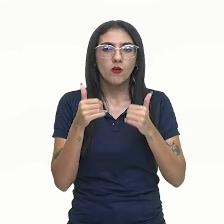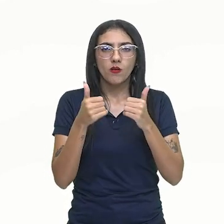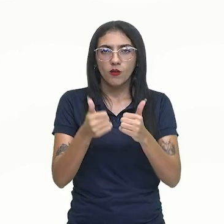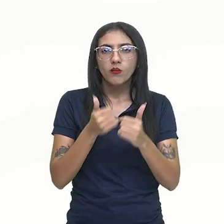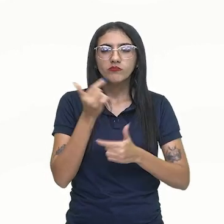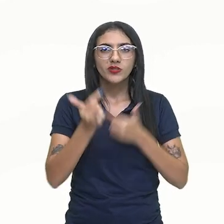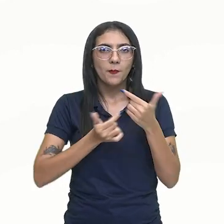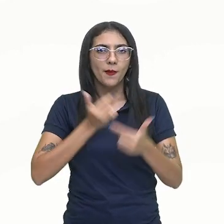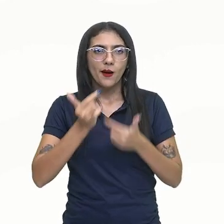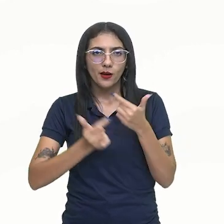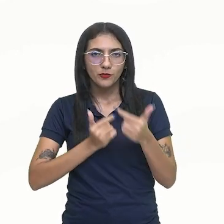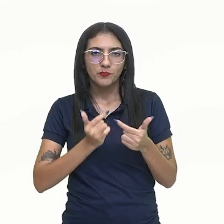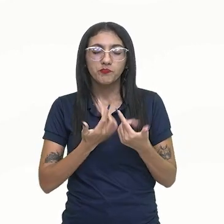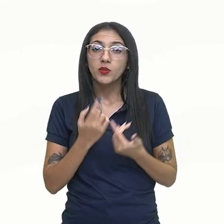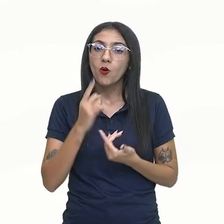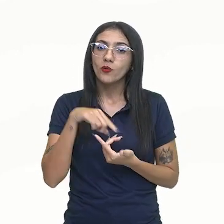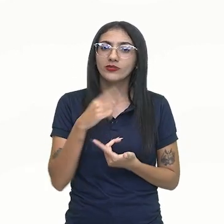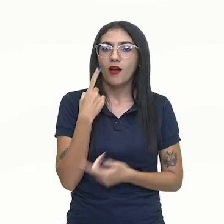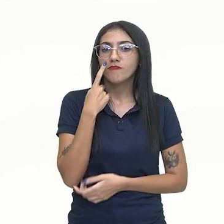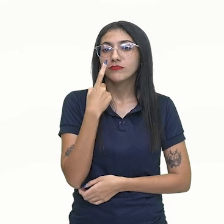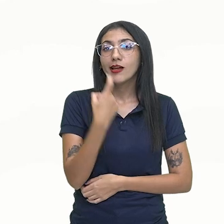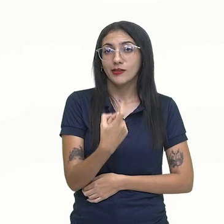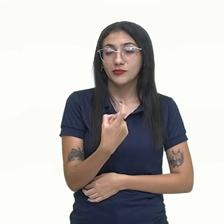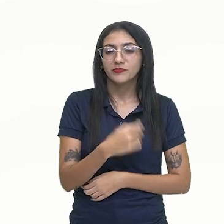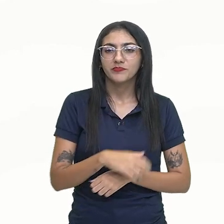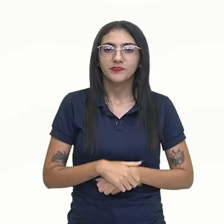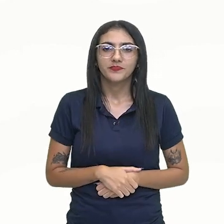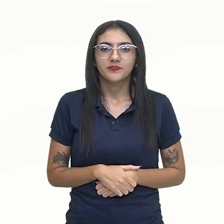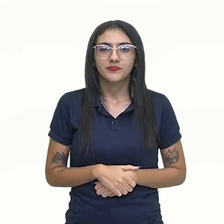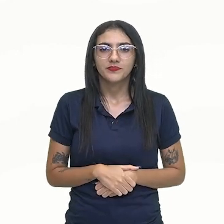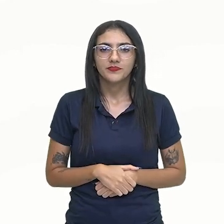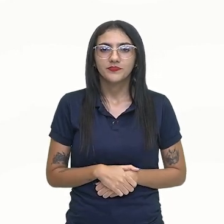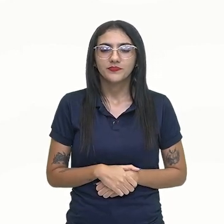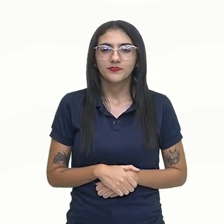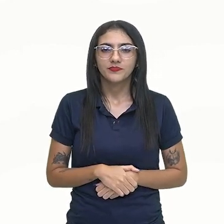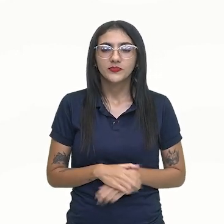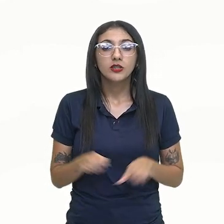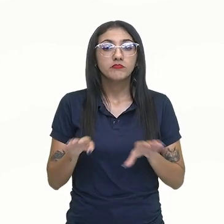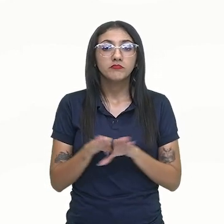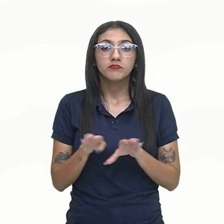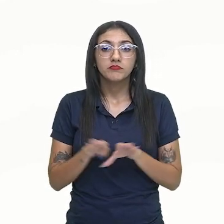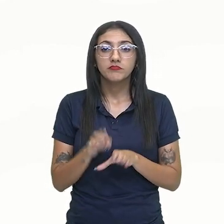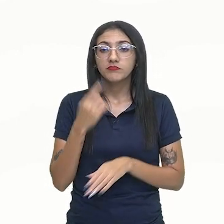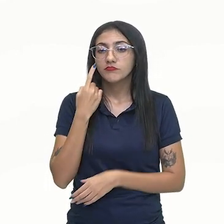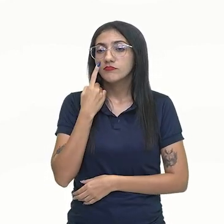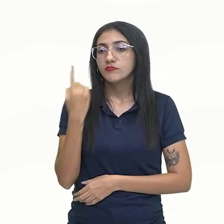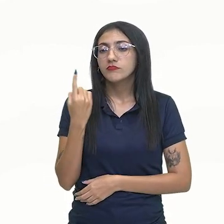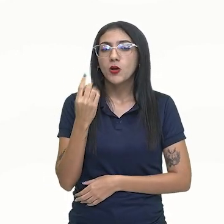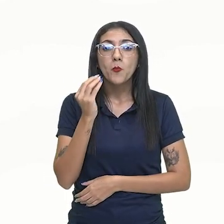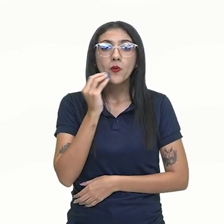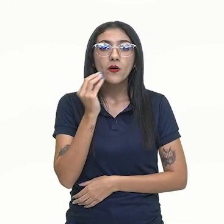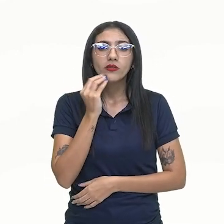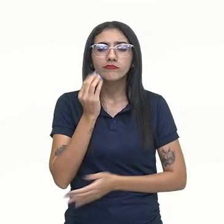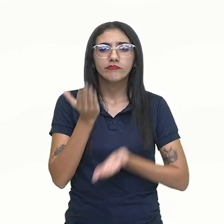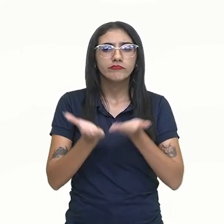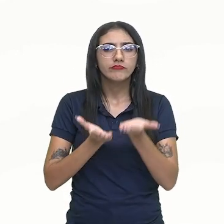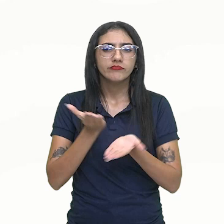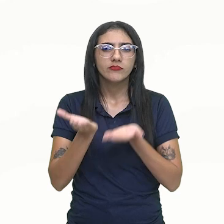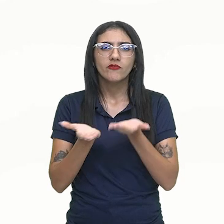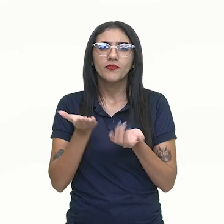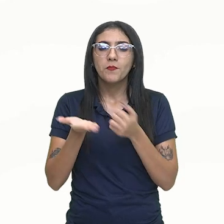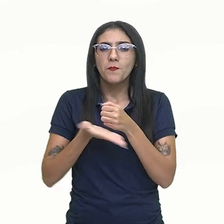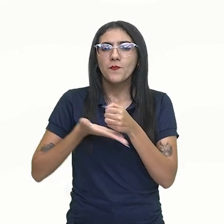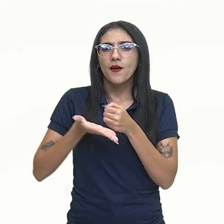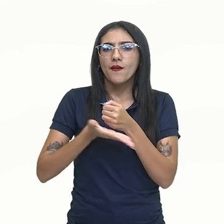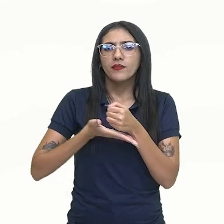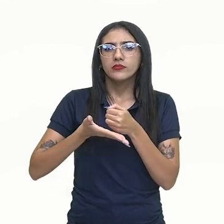para a população, então isso se torna um fator atrativo. Aqui também a gente pode falar sobre o acesso a serviços básicos,